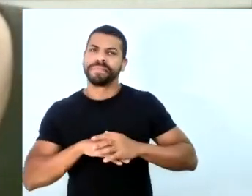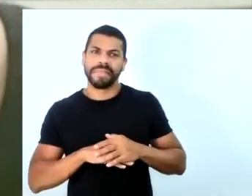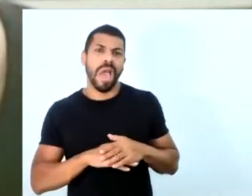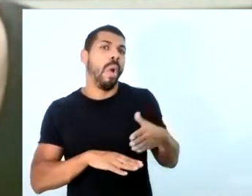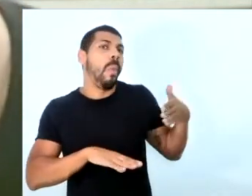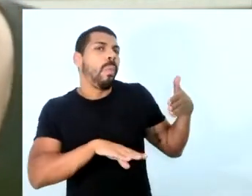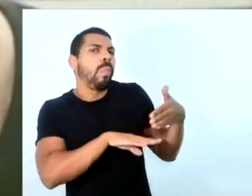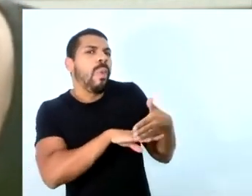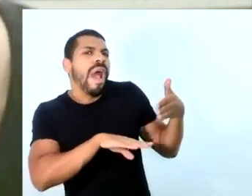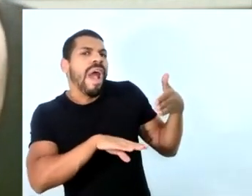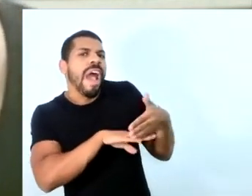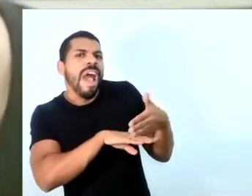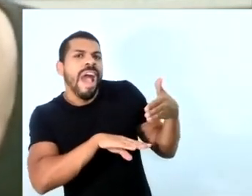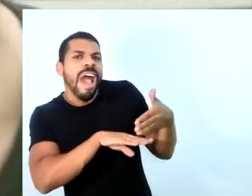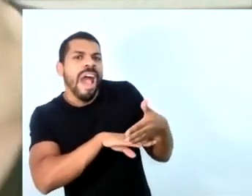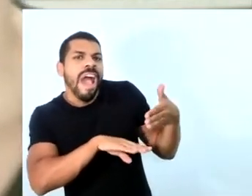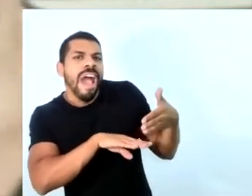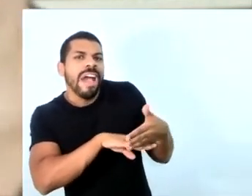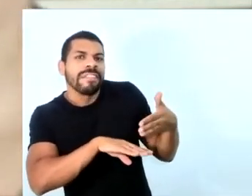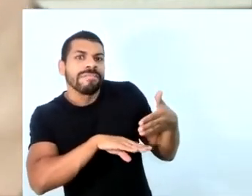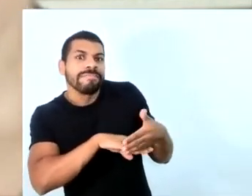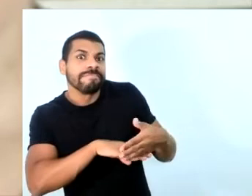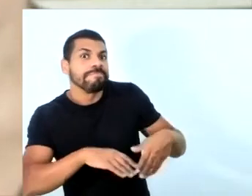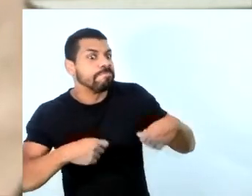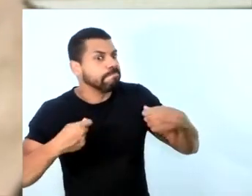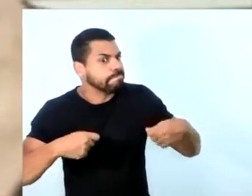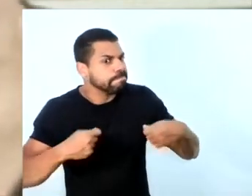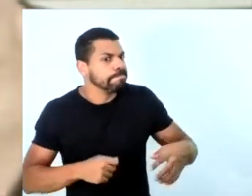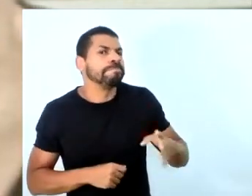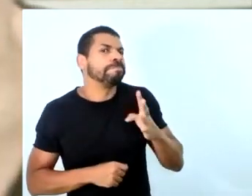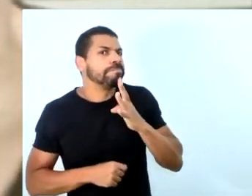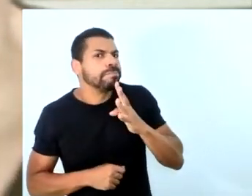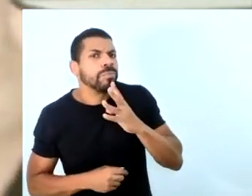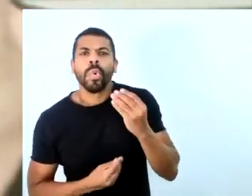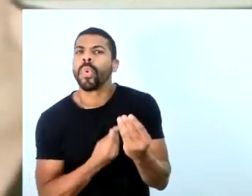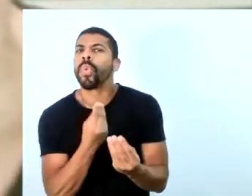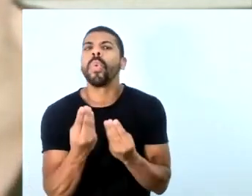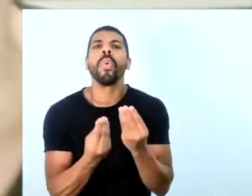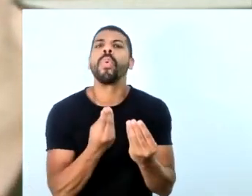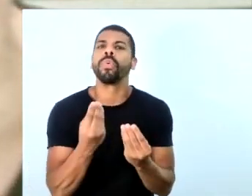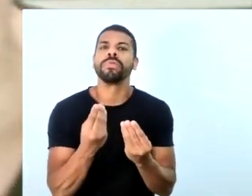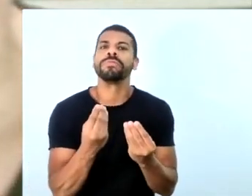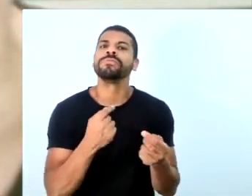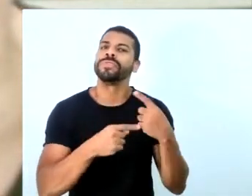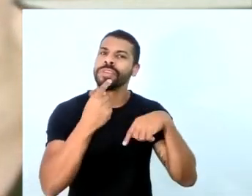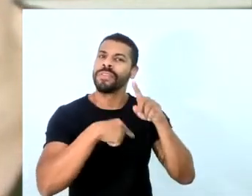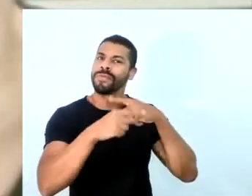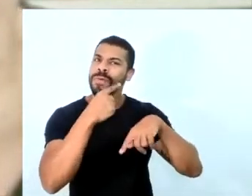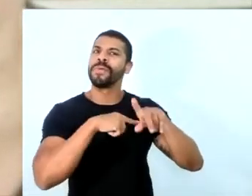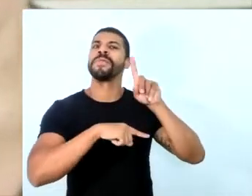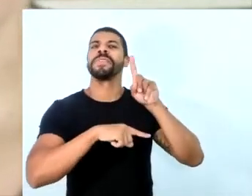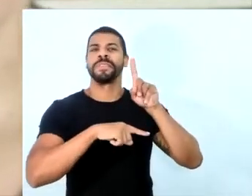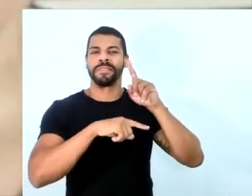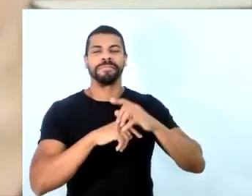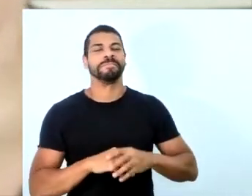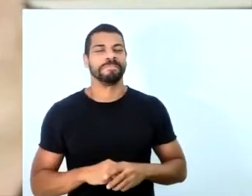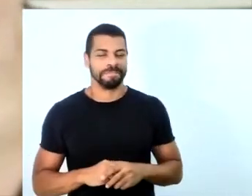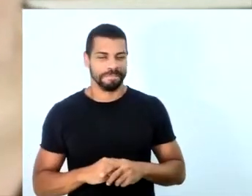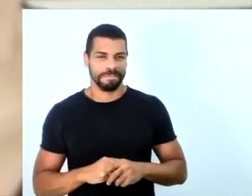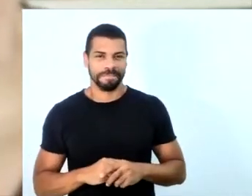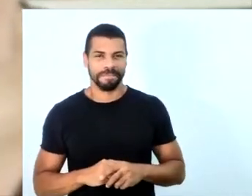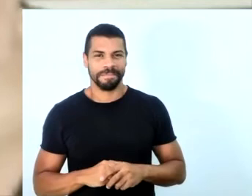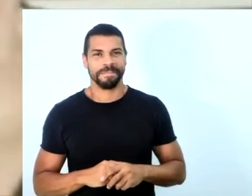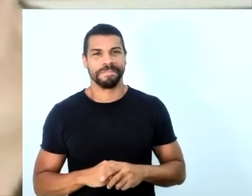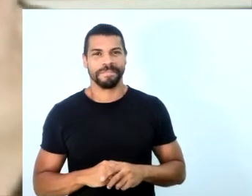acessos não nos são negados, mas a gente tem que descobrir a coisa de dar a volta, descobrir o caminho, né? Exu.